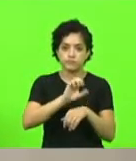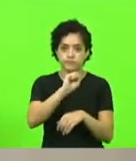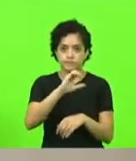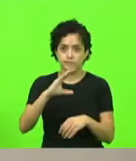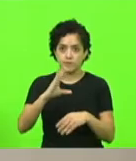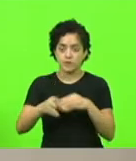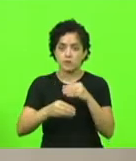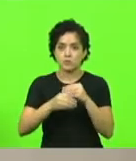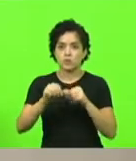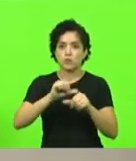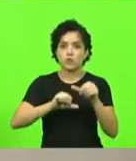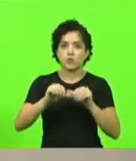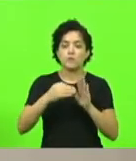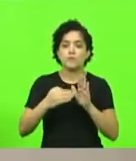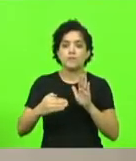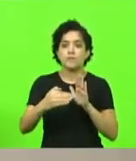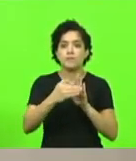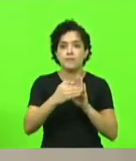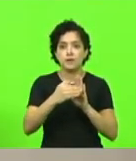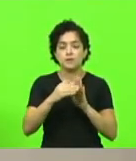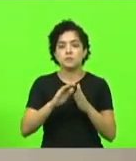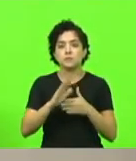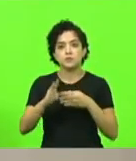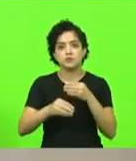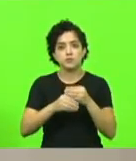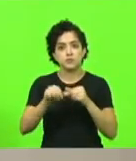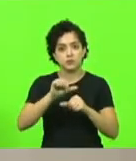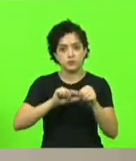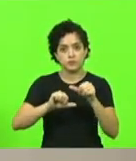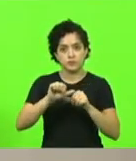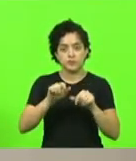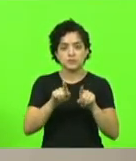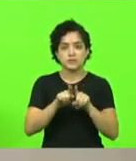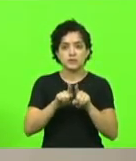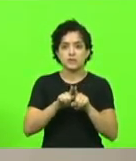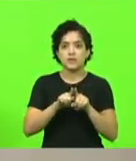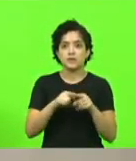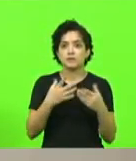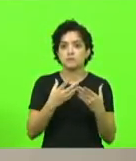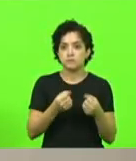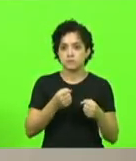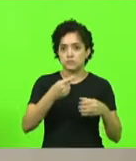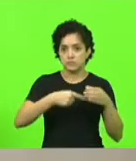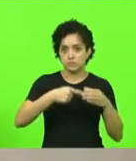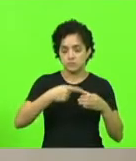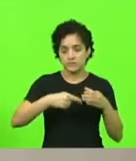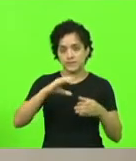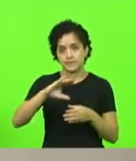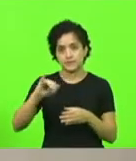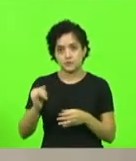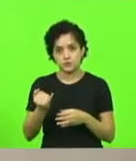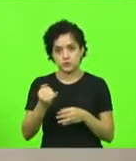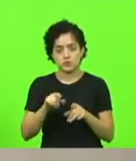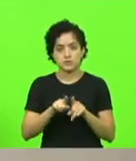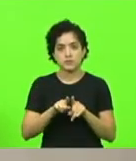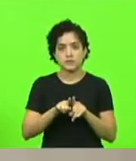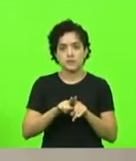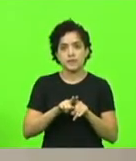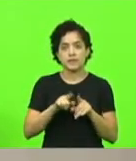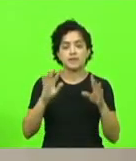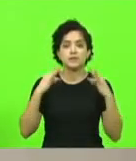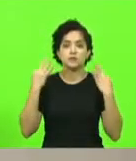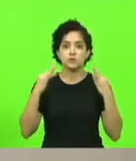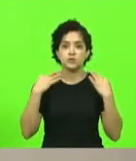emenda substitutiva global e subemenda modificativa, e pareceres favoráveis das comissões de Constituição, Justiça e Turismo e